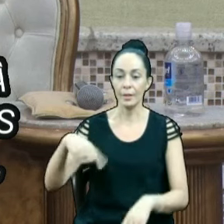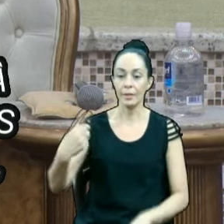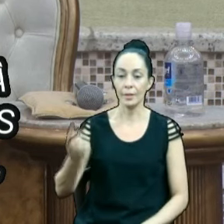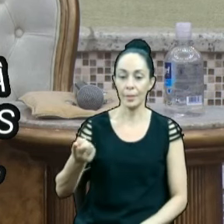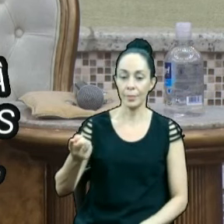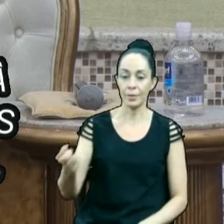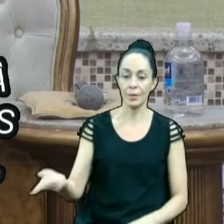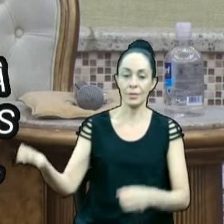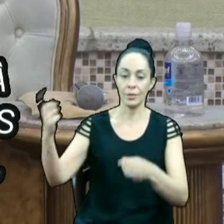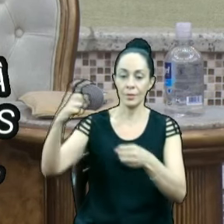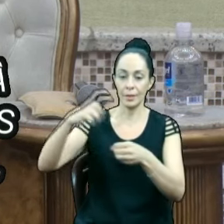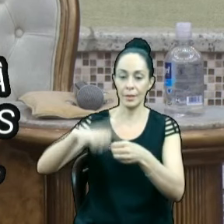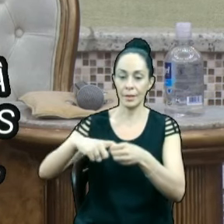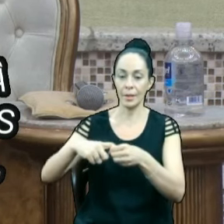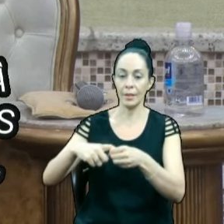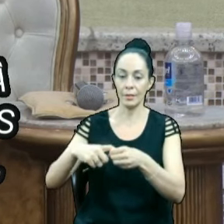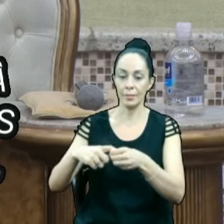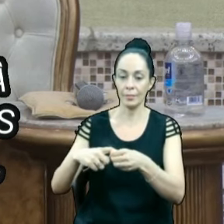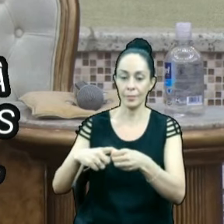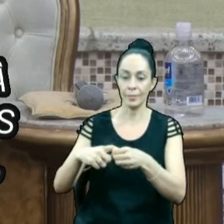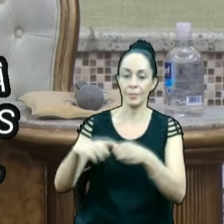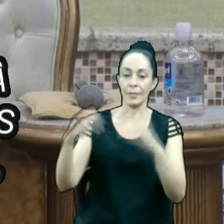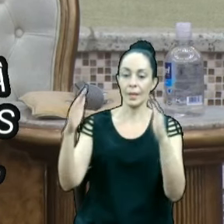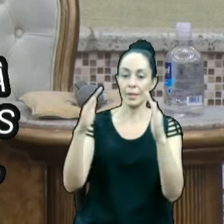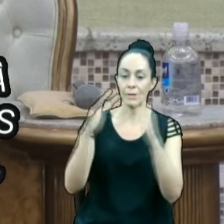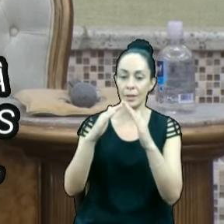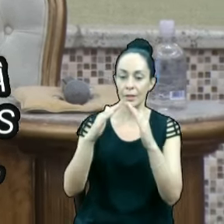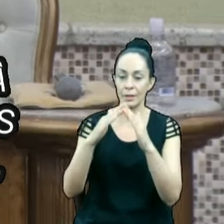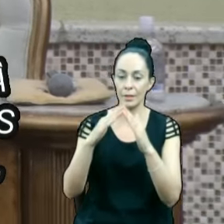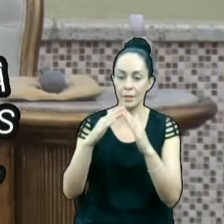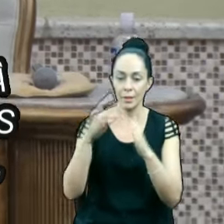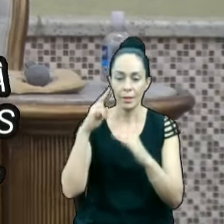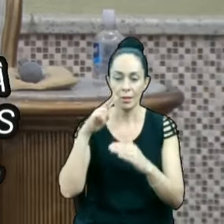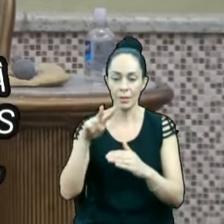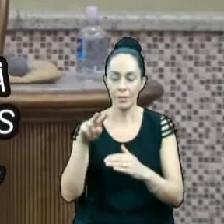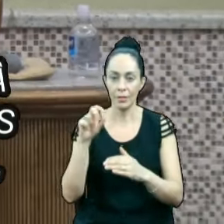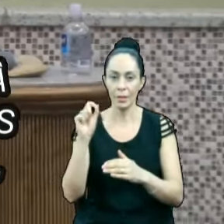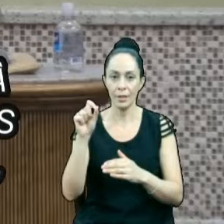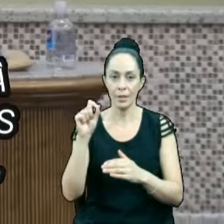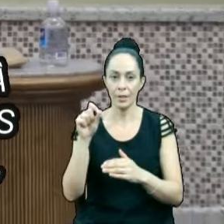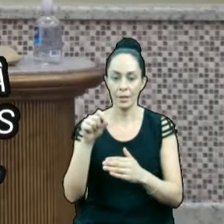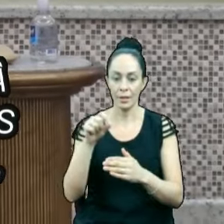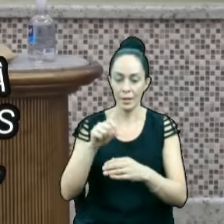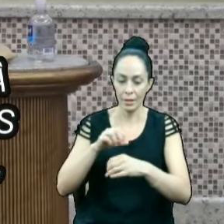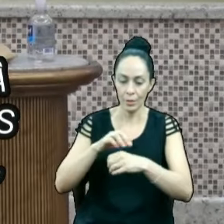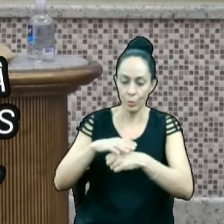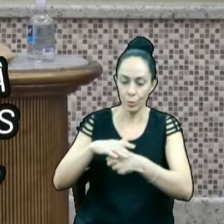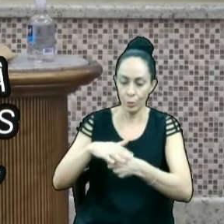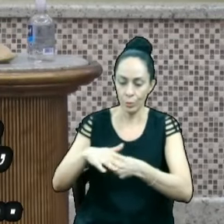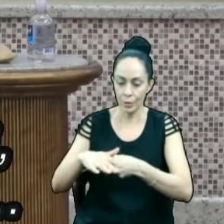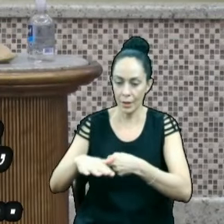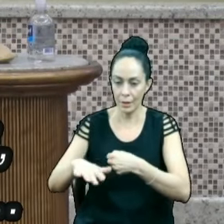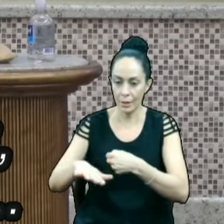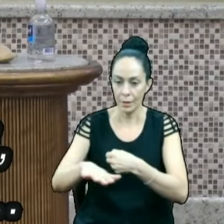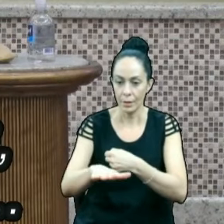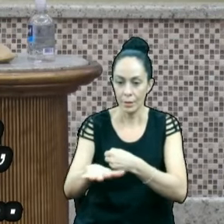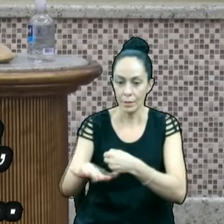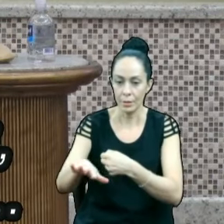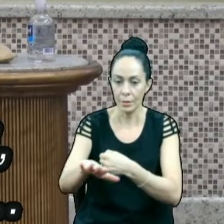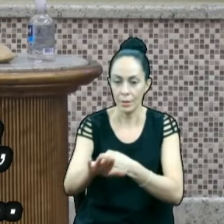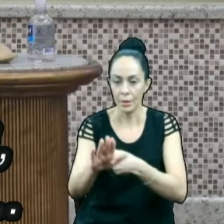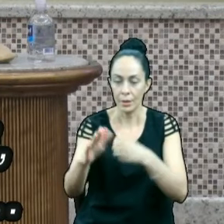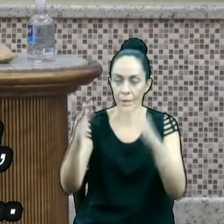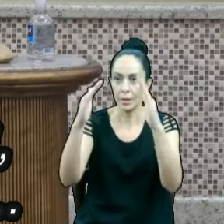entrada da casa e isso que saiu umas águas debaixo do umbral da casa para o Oriente